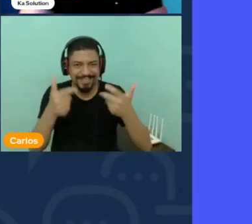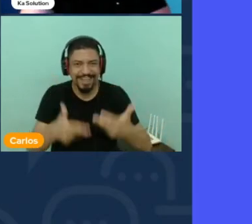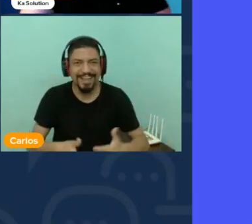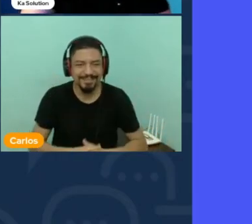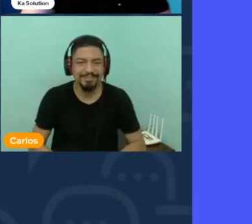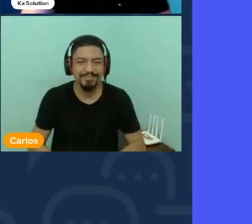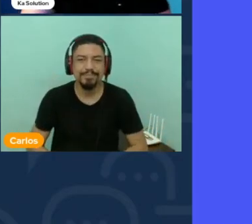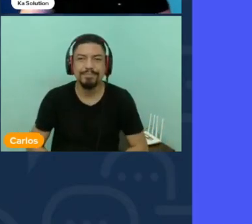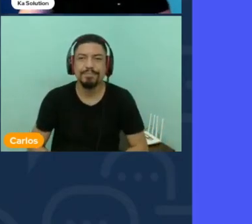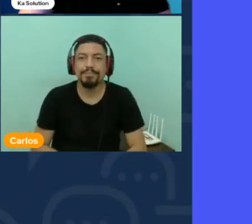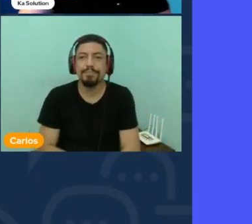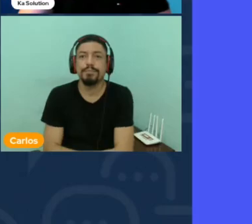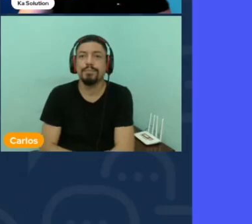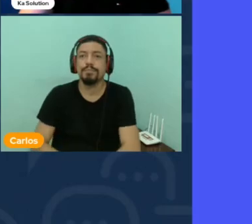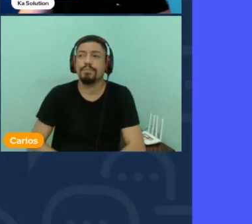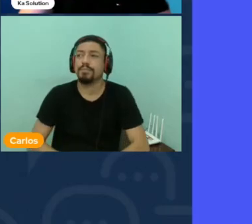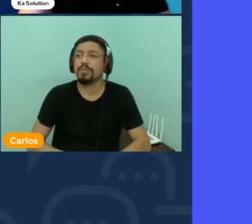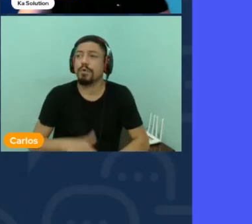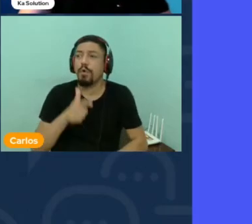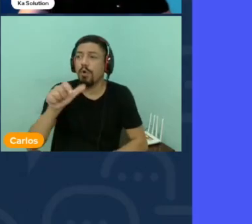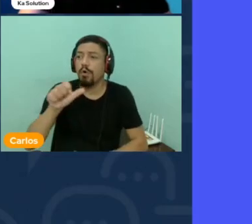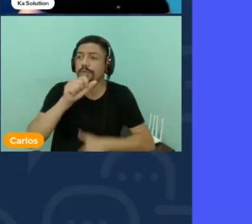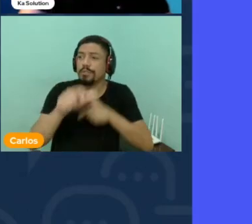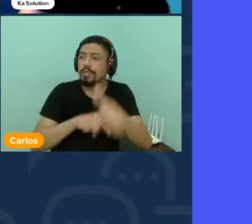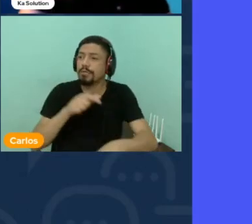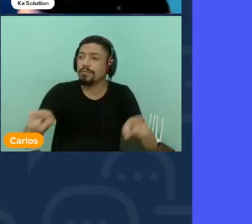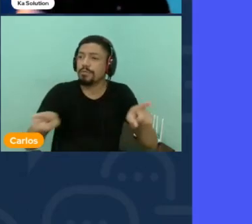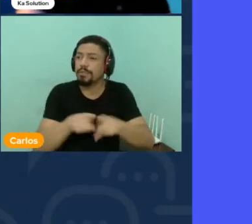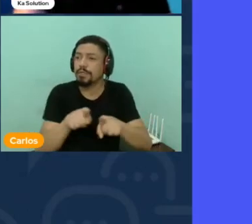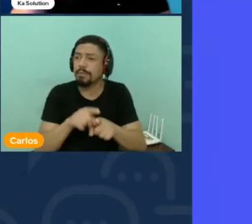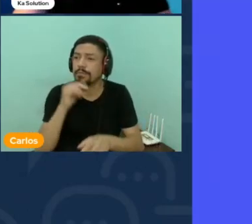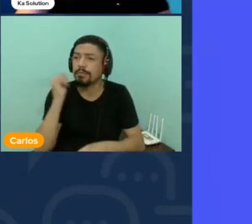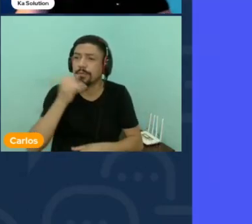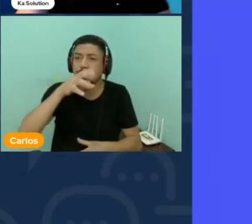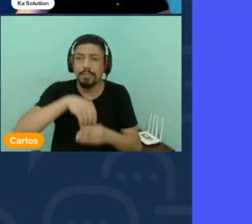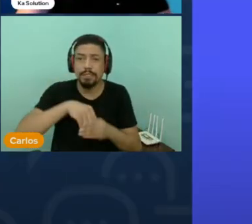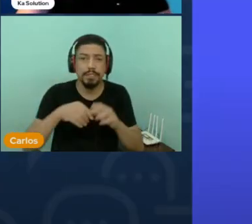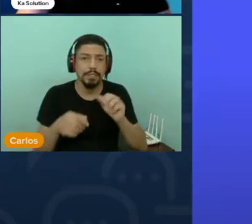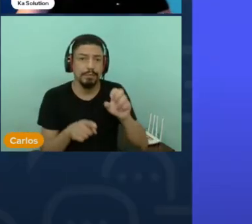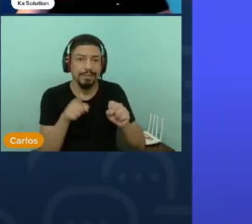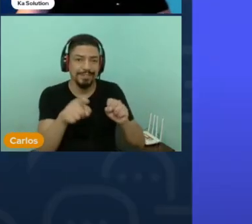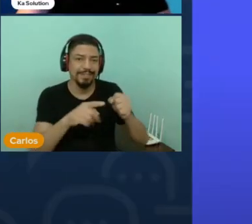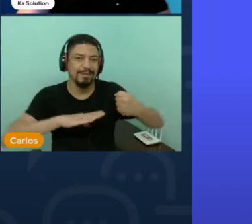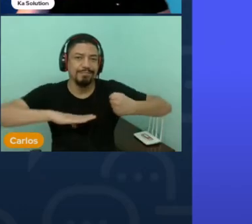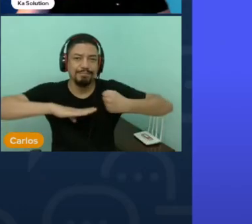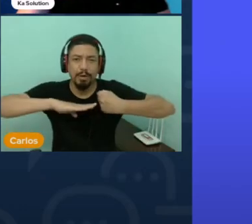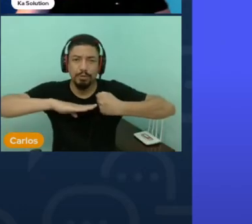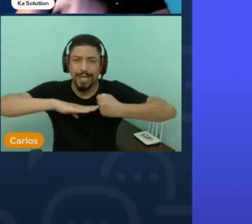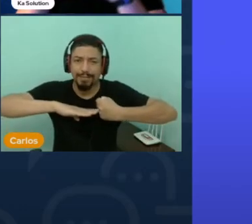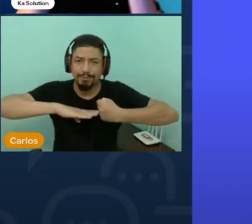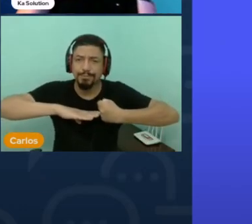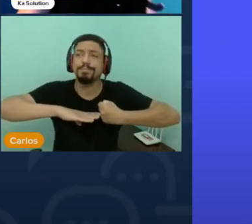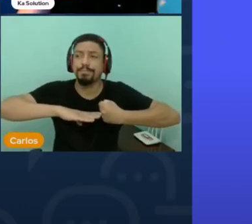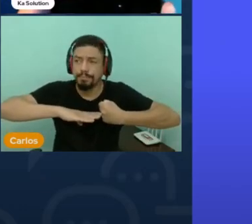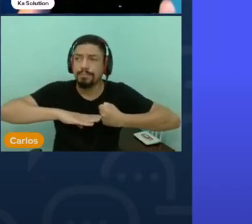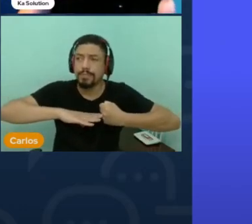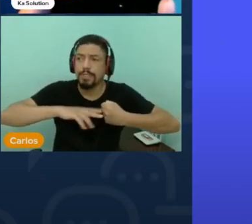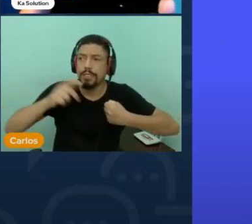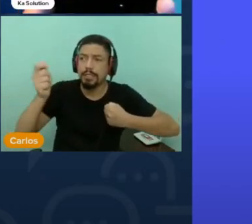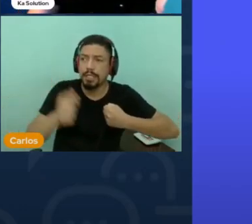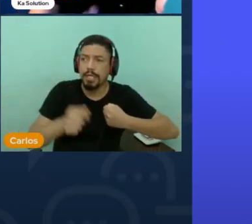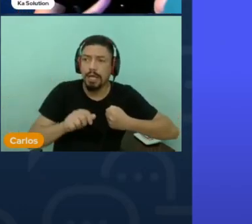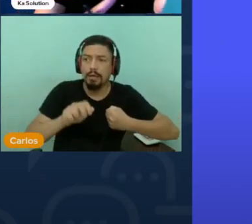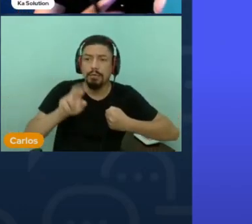Um outro serviço que também é muito importante na AWS é o serviço de banco de dados. Eu posso ter a minha